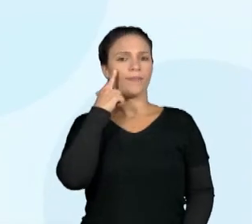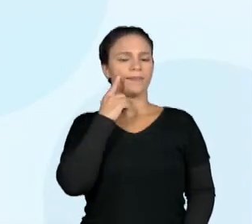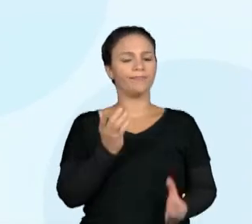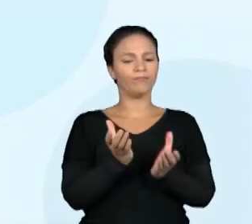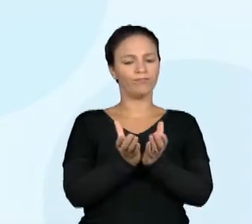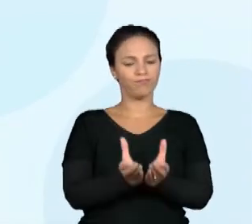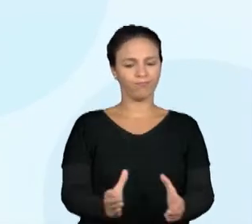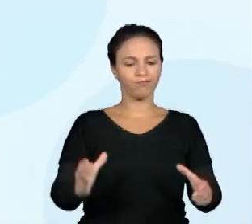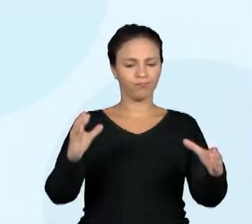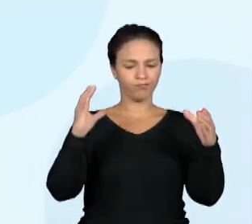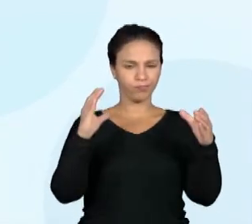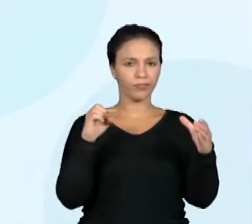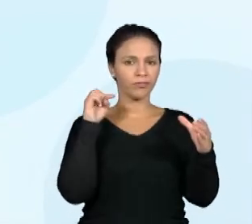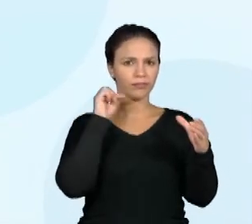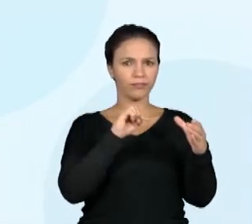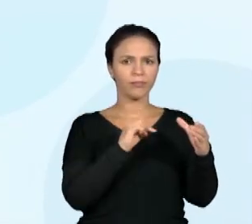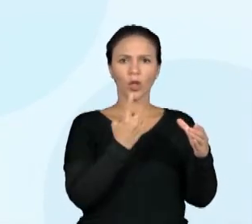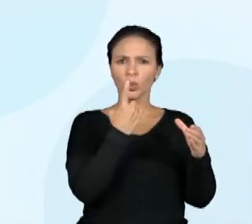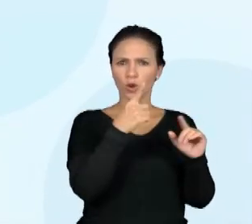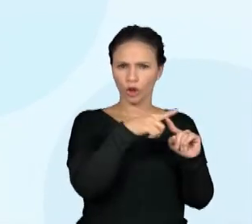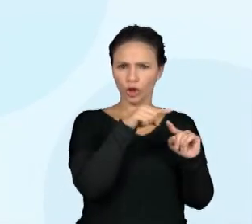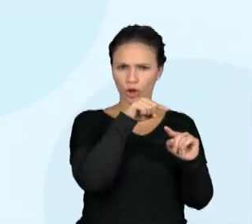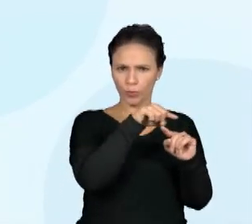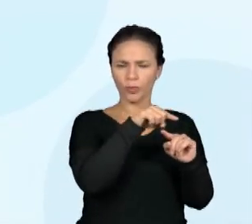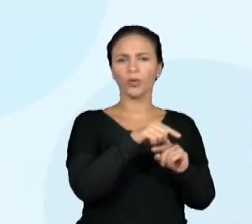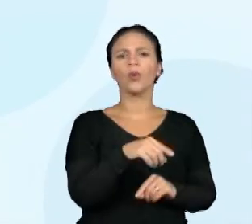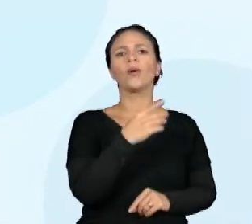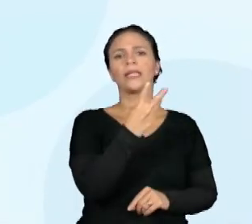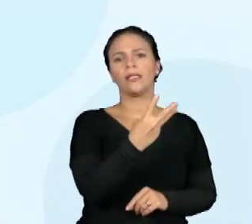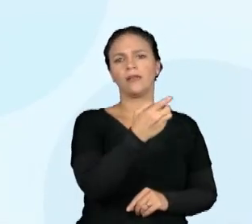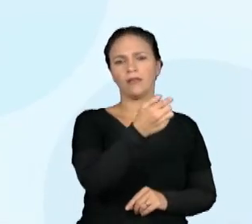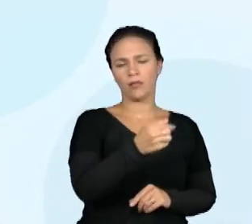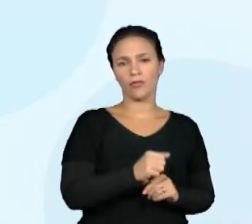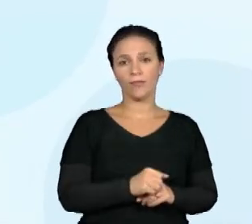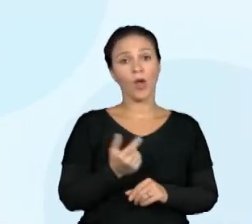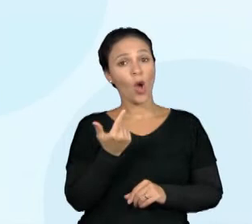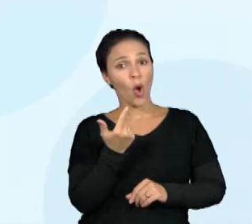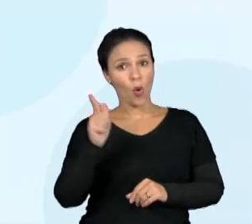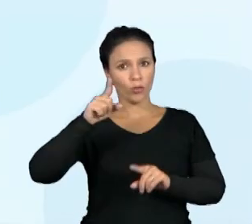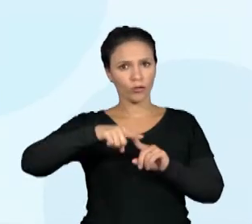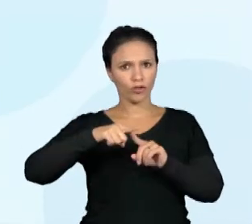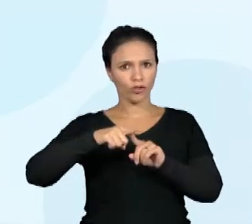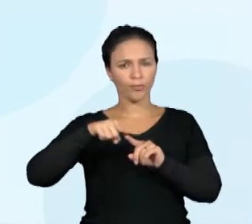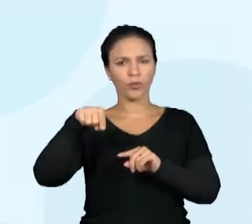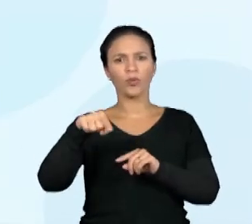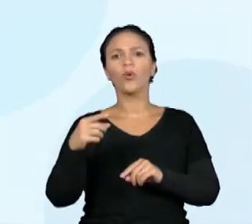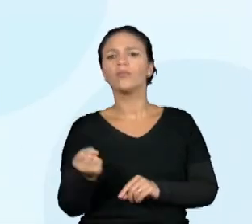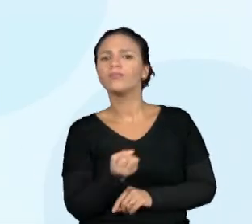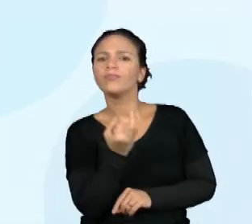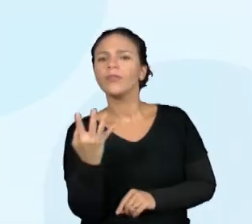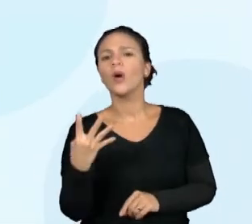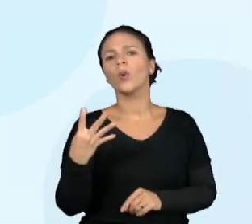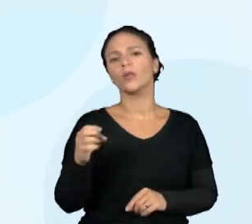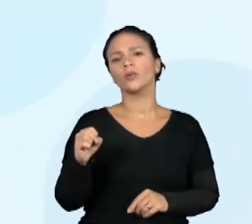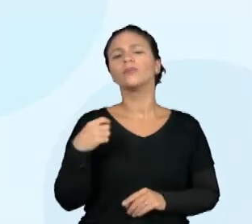37 peixes do tipo colisa e 48 do tipo tetraneon. Quantos peixes